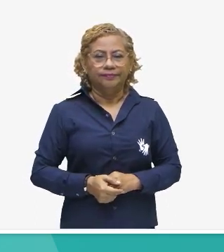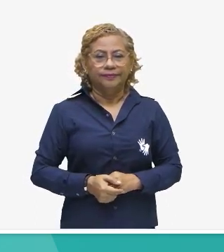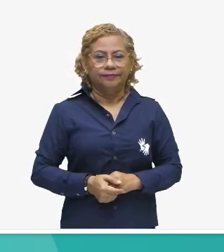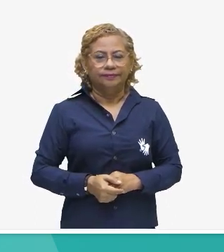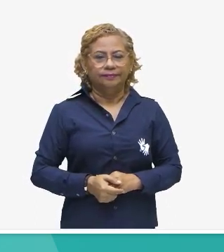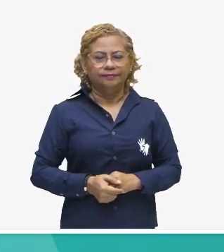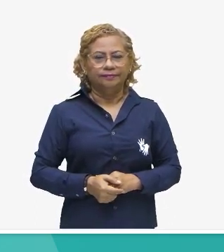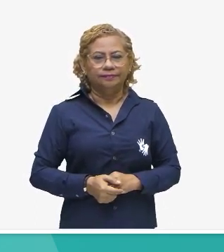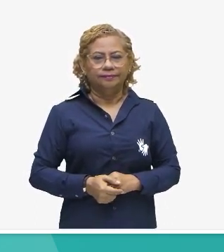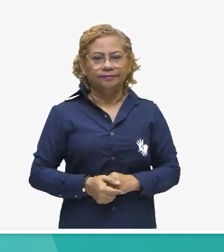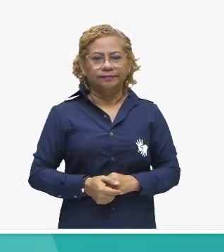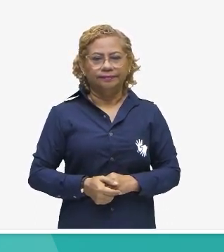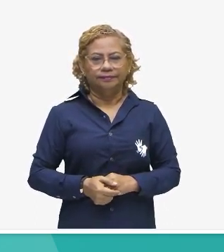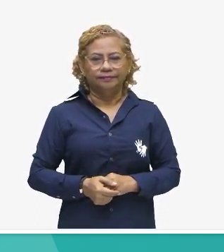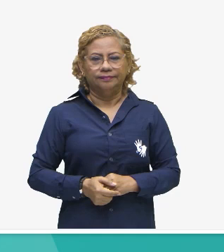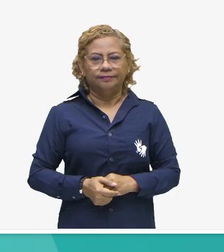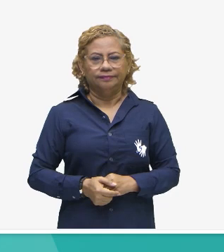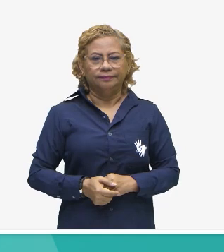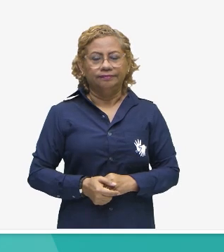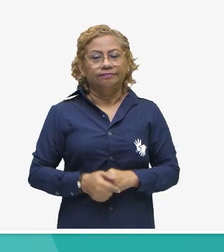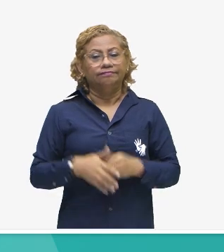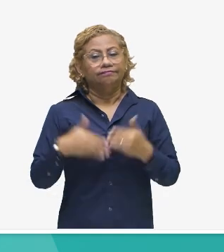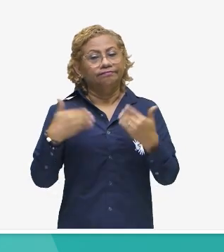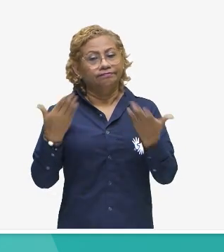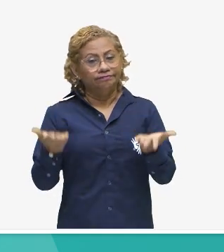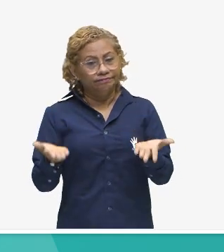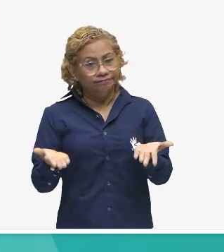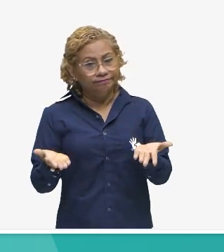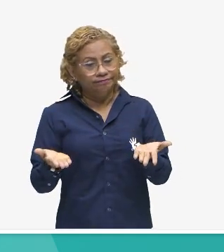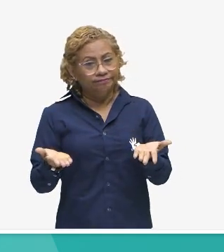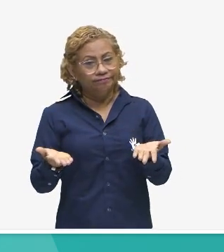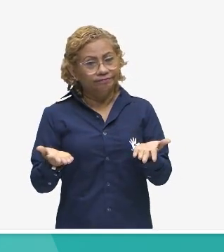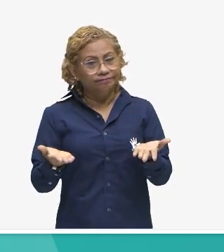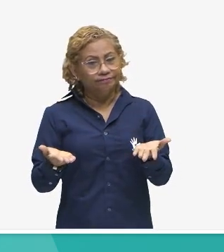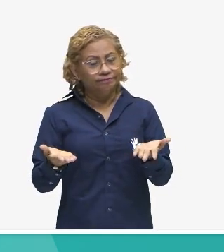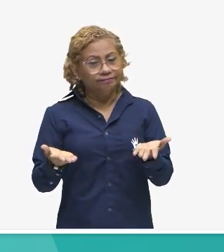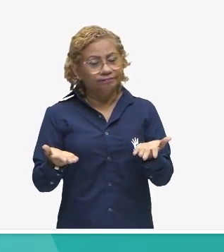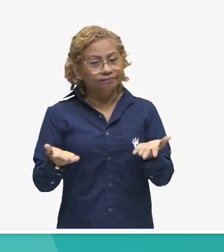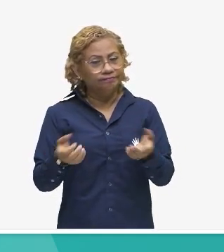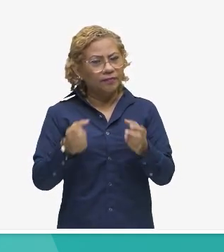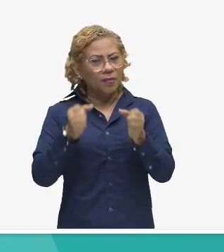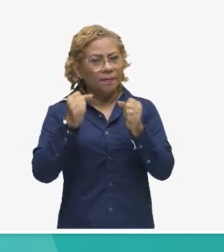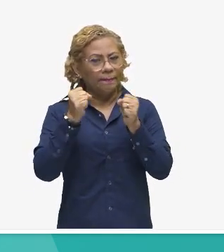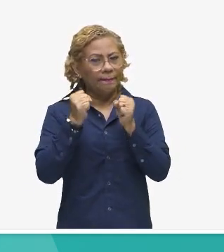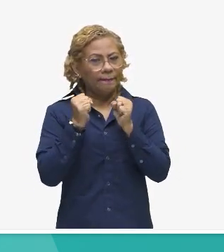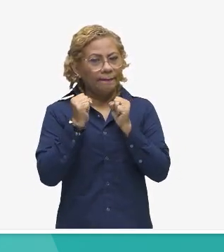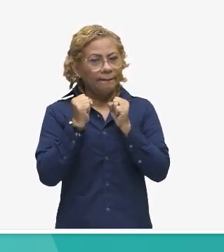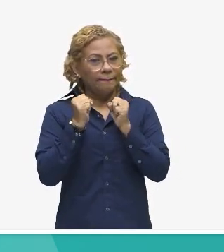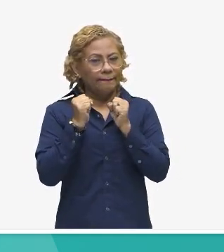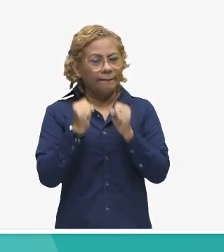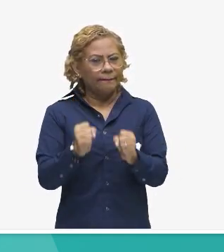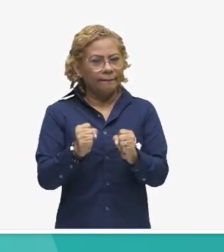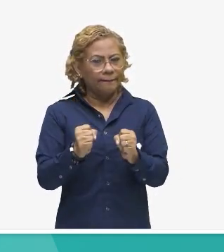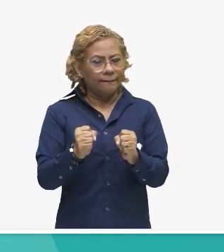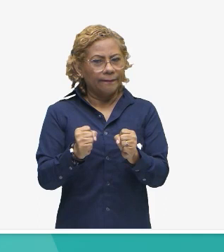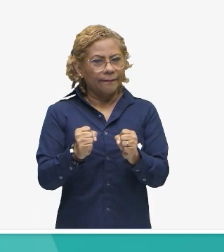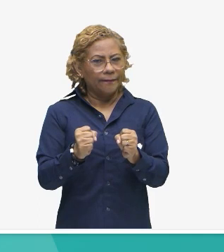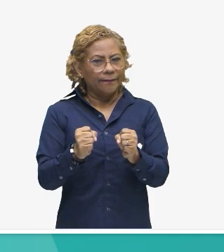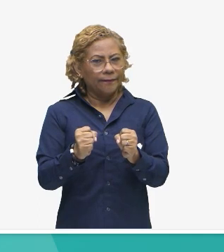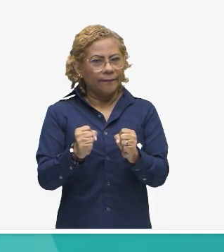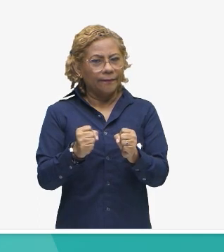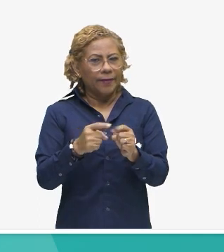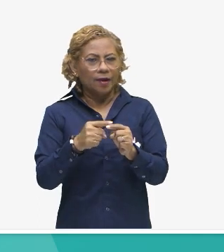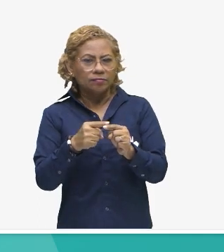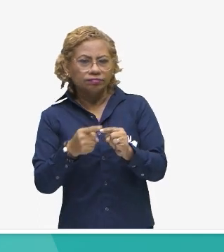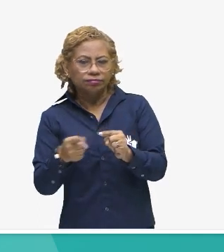com algo do passado. Poderia, ela descobriu no passado